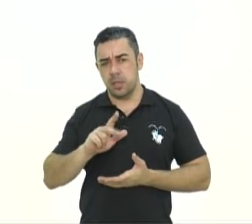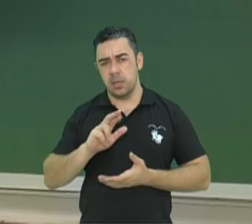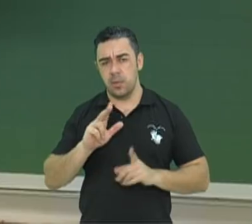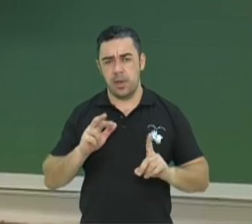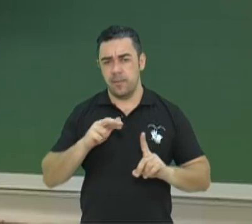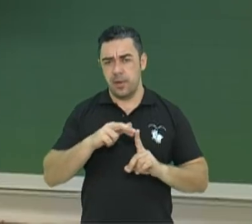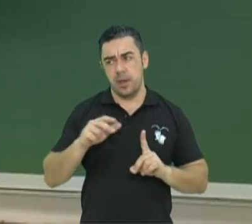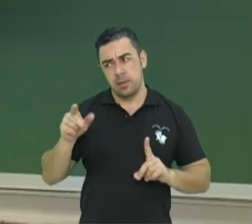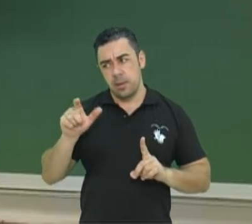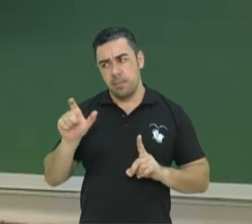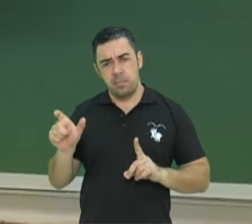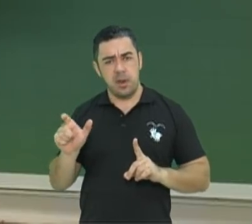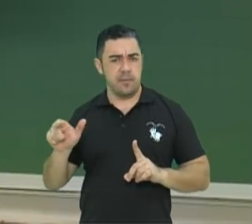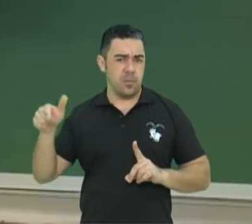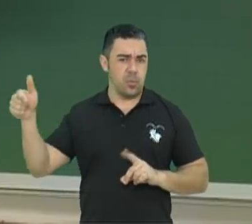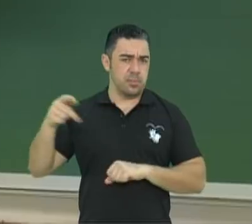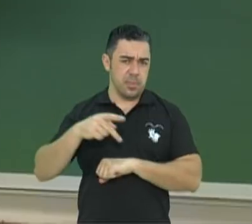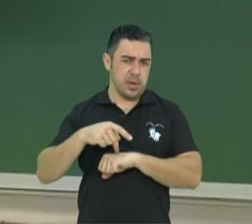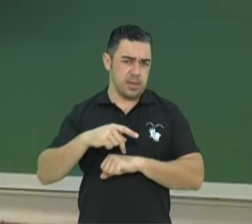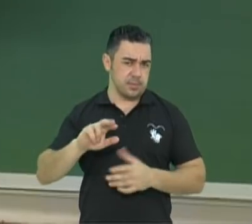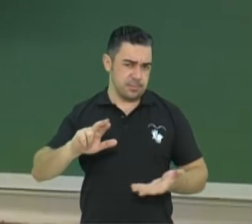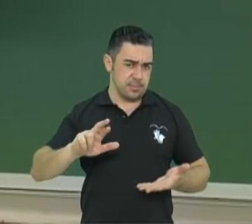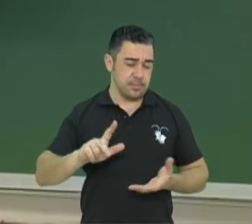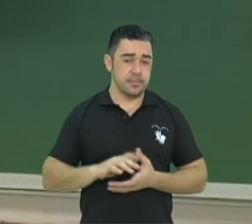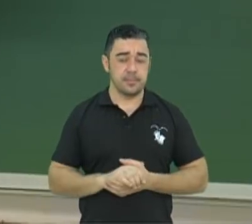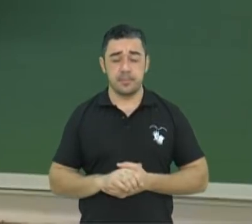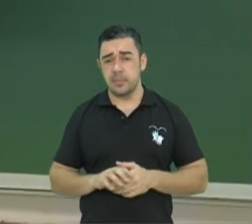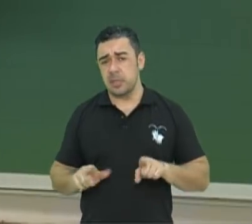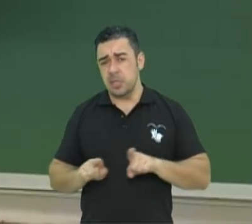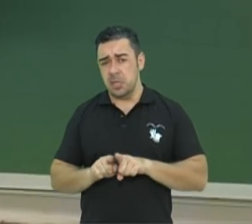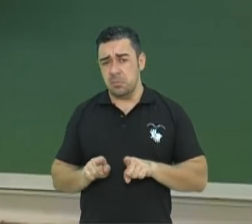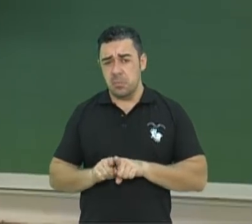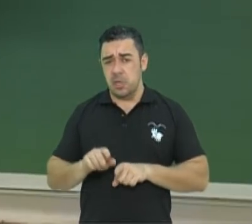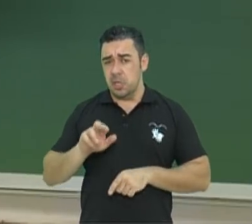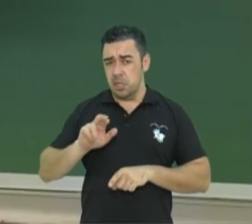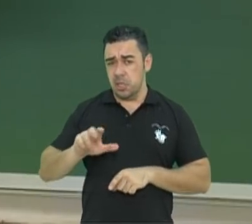palavra estrangeira. Vocês também pensam assim? Também